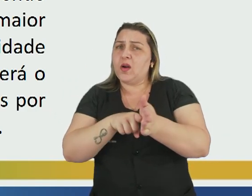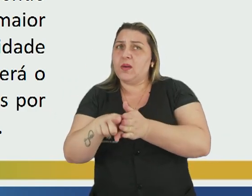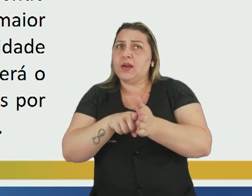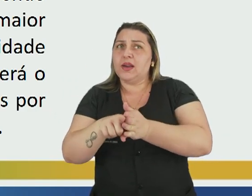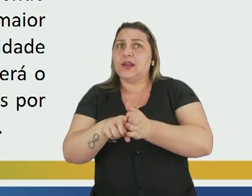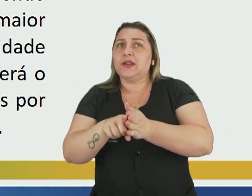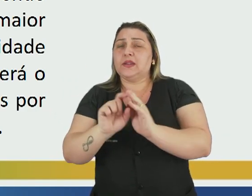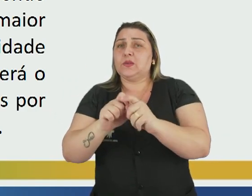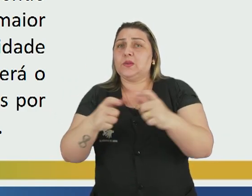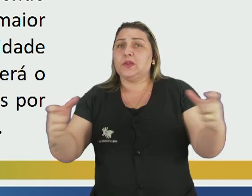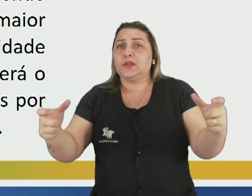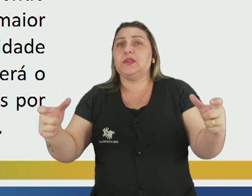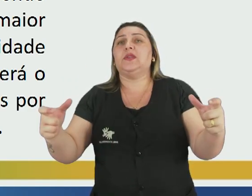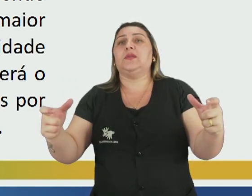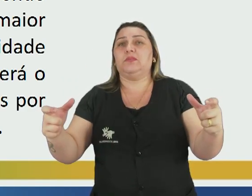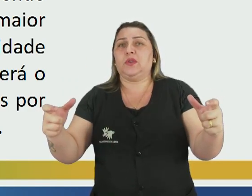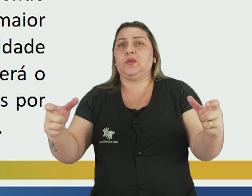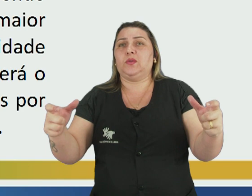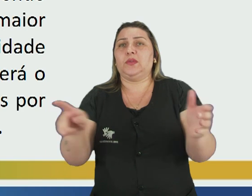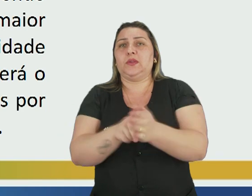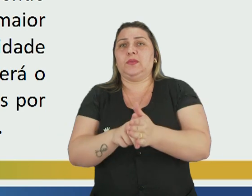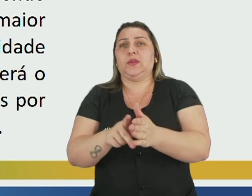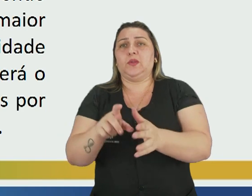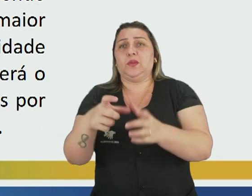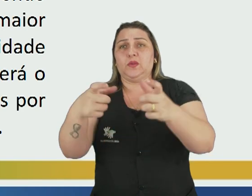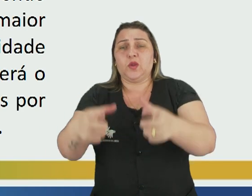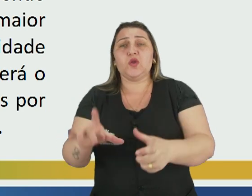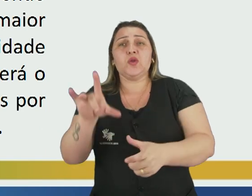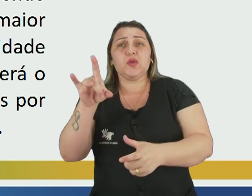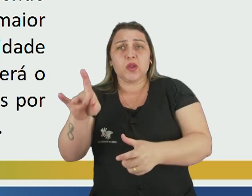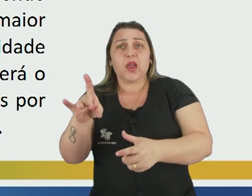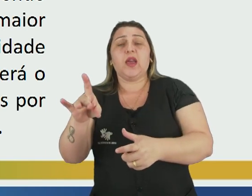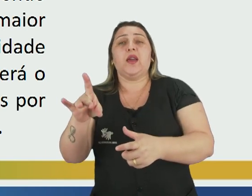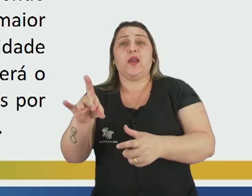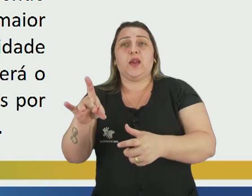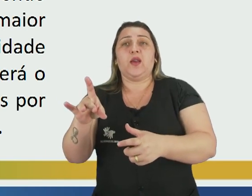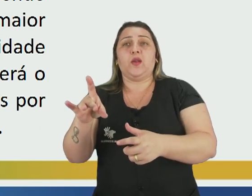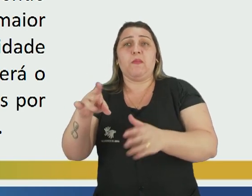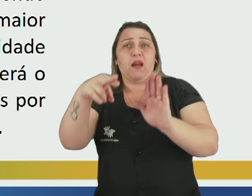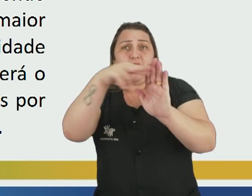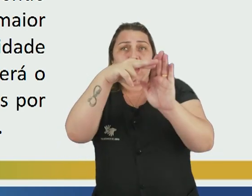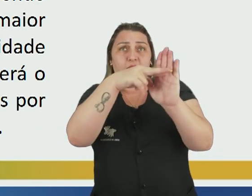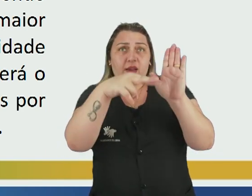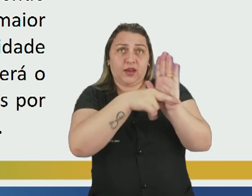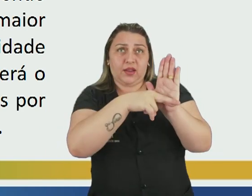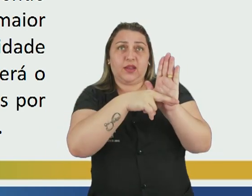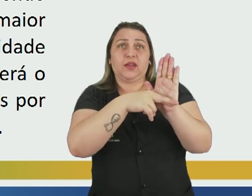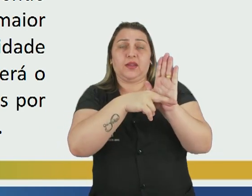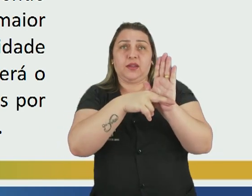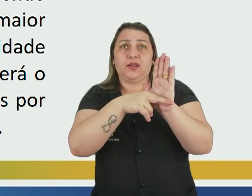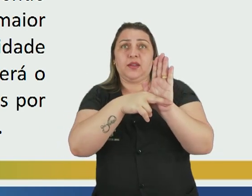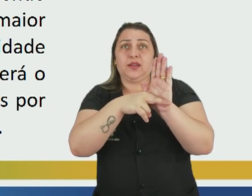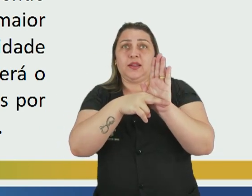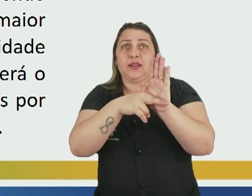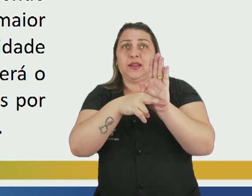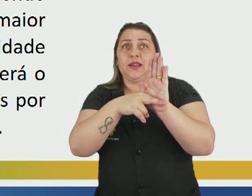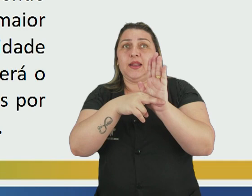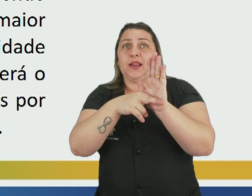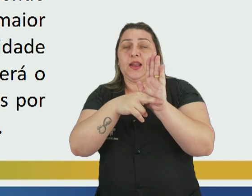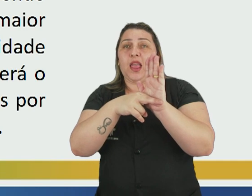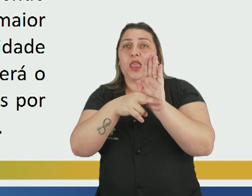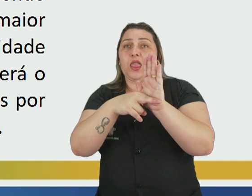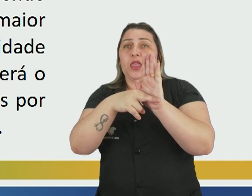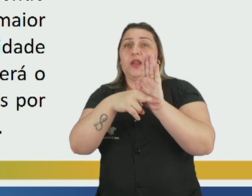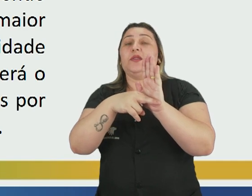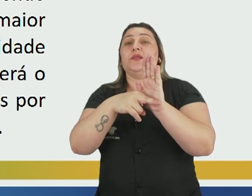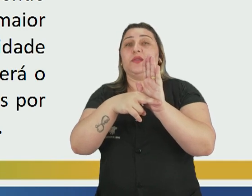densidade populacional de um determinado território, a gente já tem uma fórmula, né, estabelecida, que é essa que segue aí, que é densidade